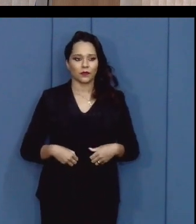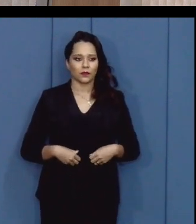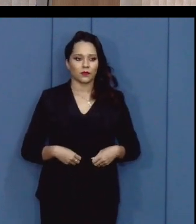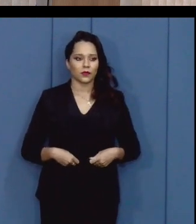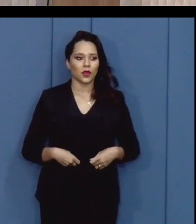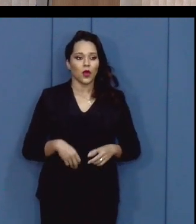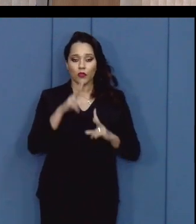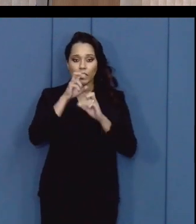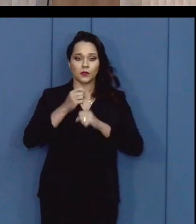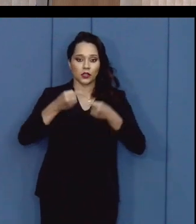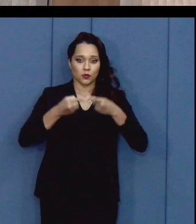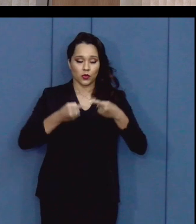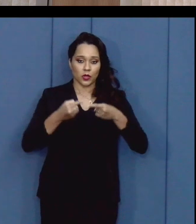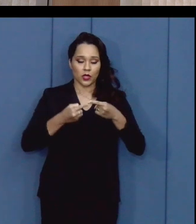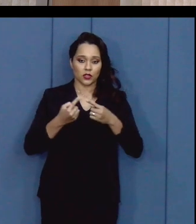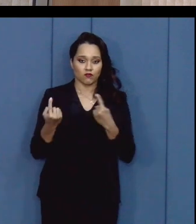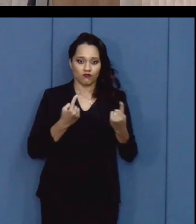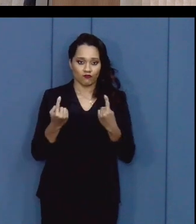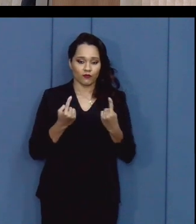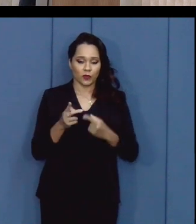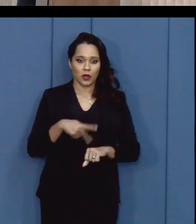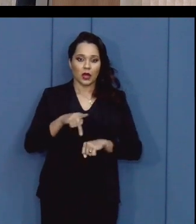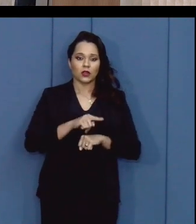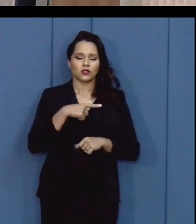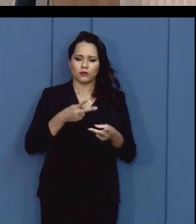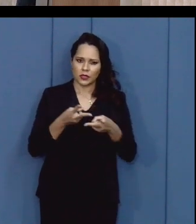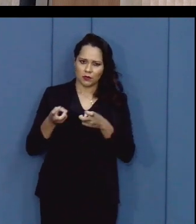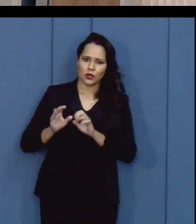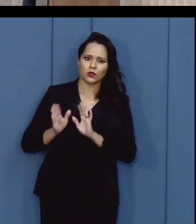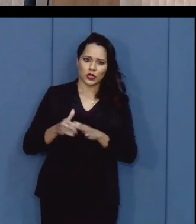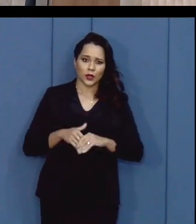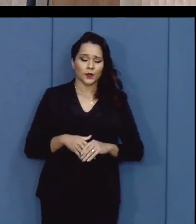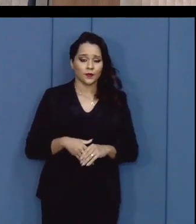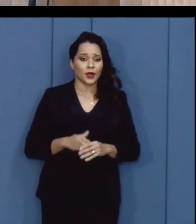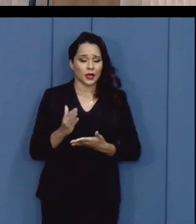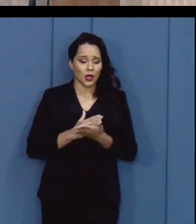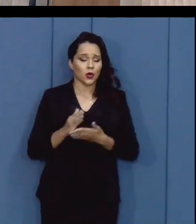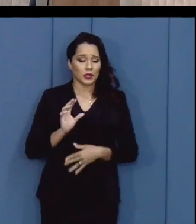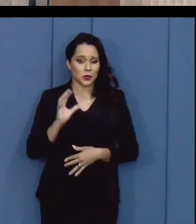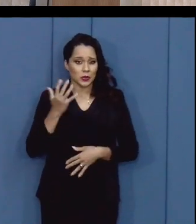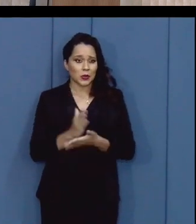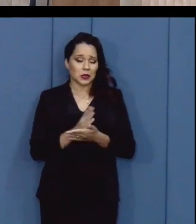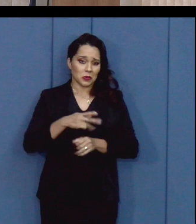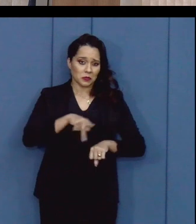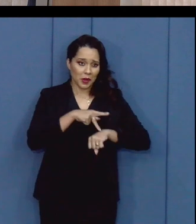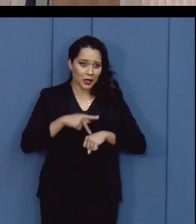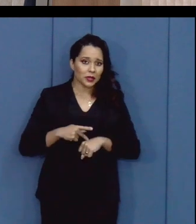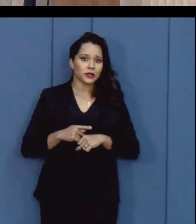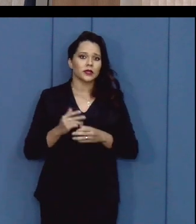O fortalecimento de políticas domésticas unilaterais, a gente viu e tem visto isso, né, em algumas situações, em alguns